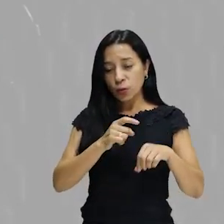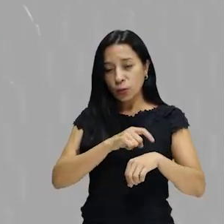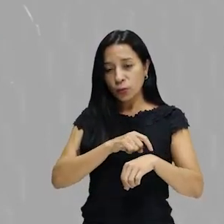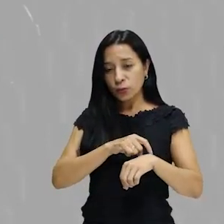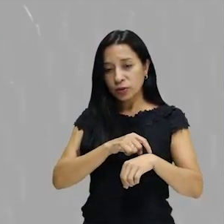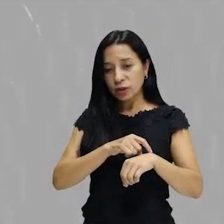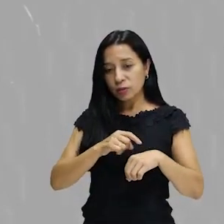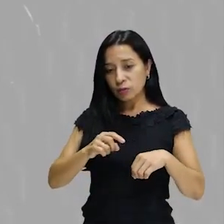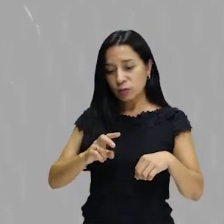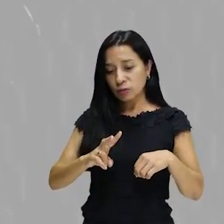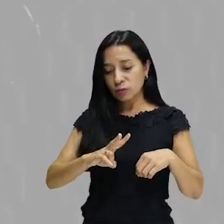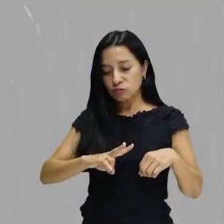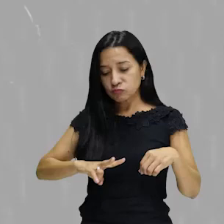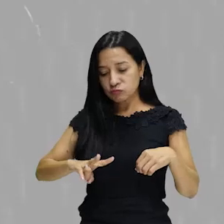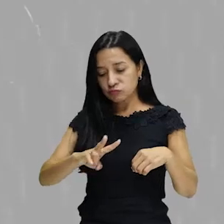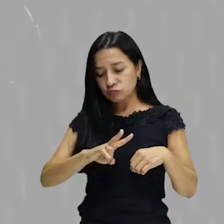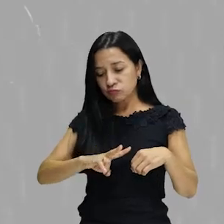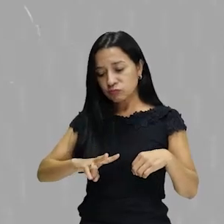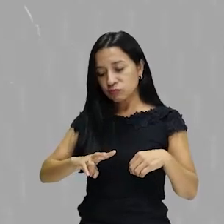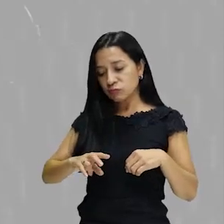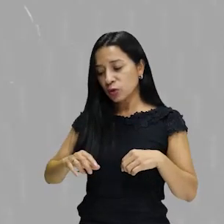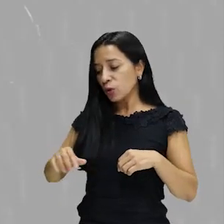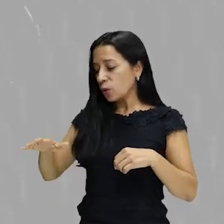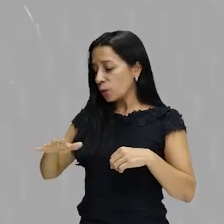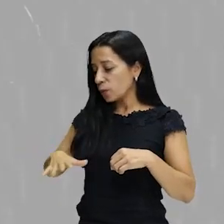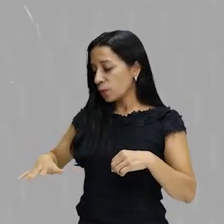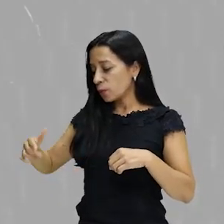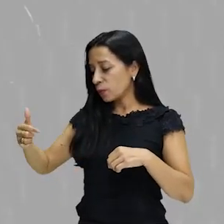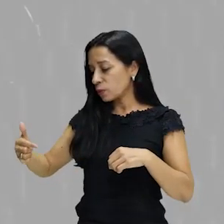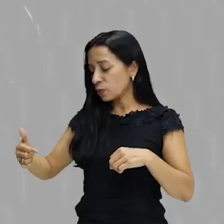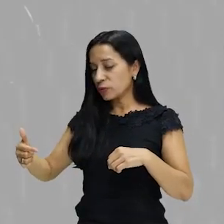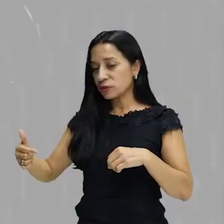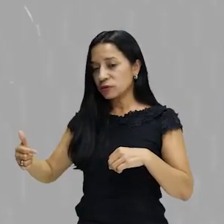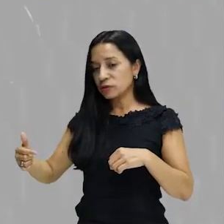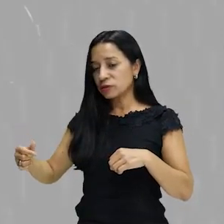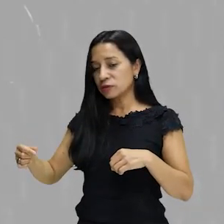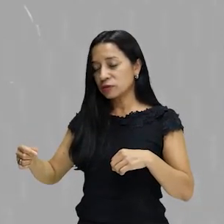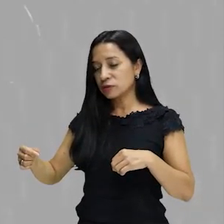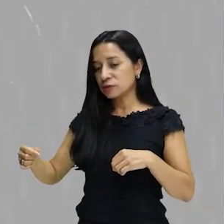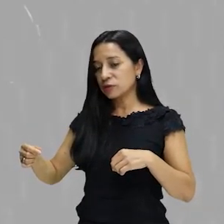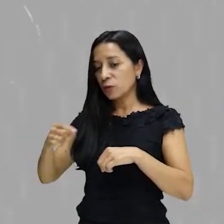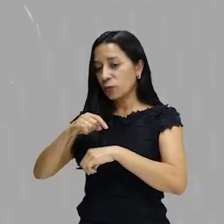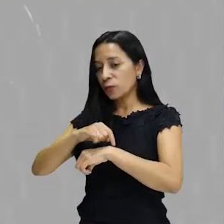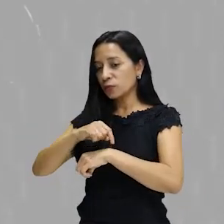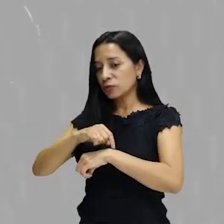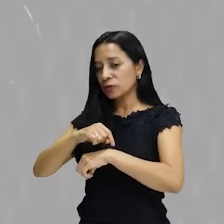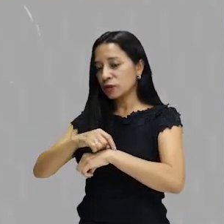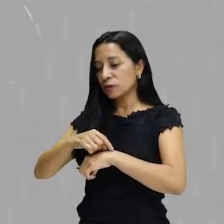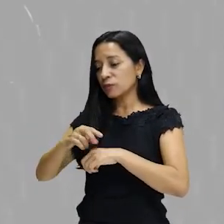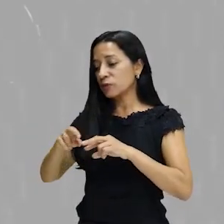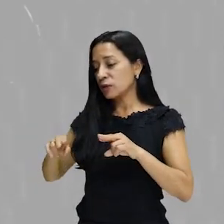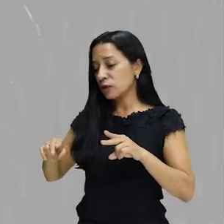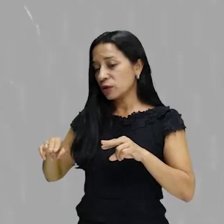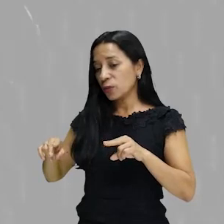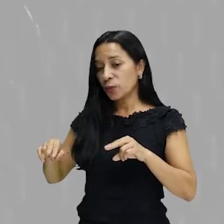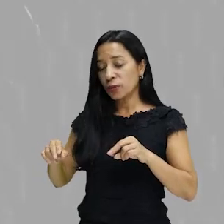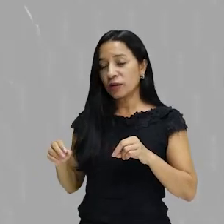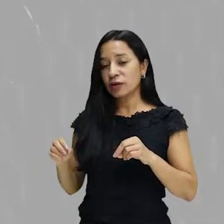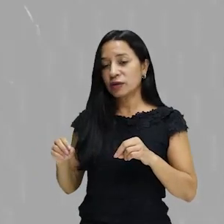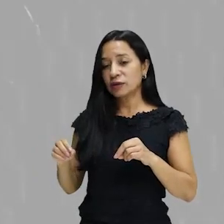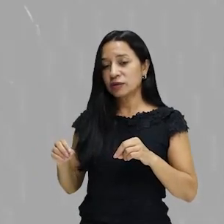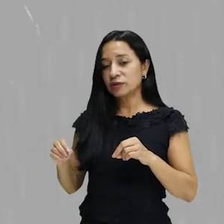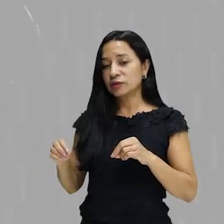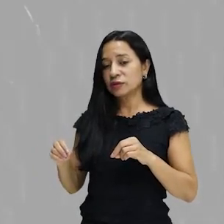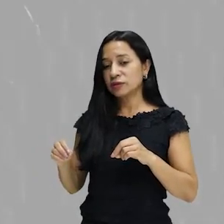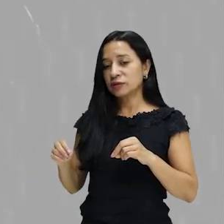vai ter que varrer a área 1 e o tempo em que ele vai ter que varrer a área 2. Certo? Se os tempos são iguais, vai sobrar